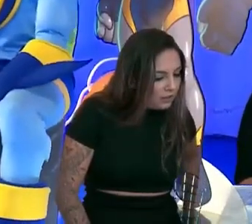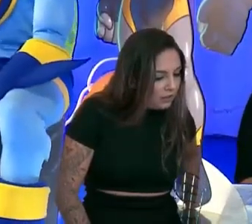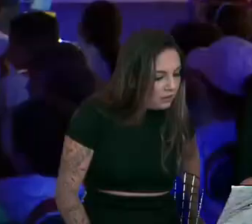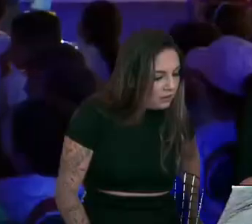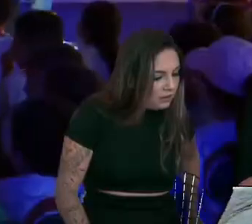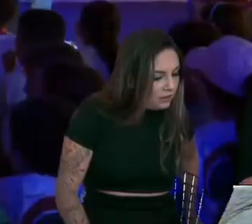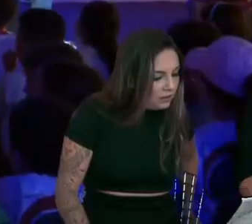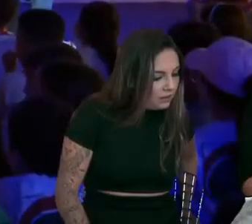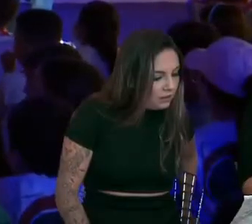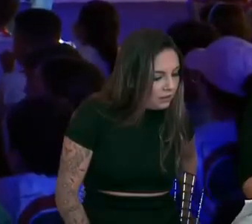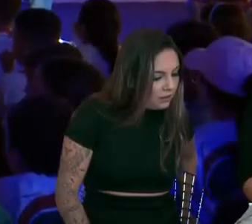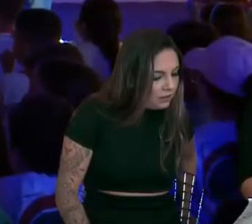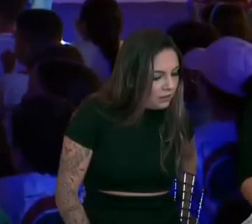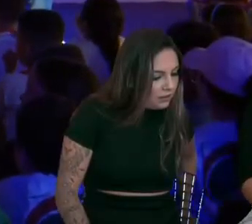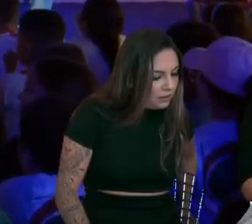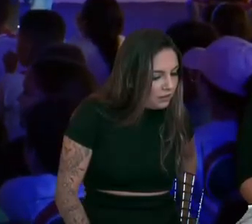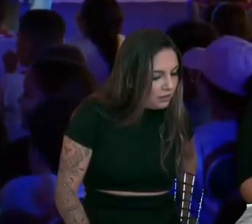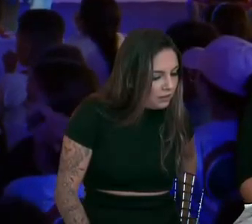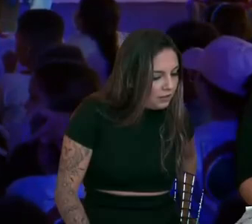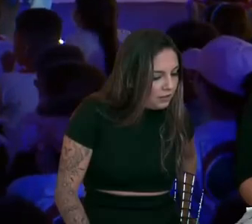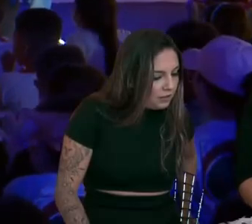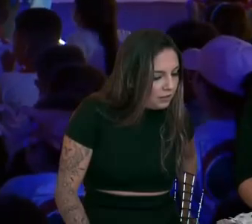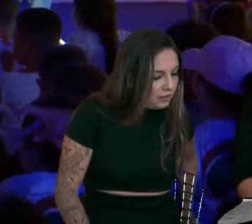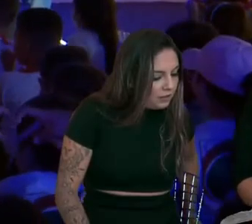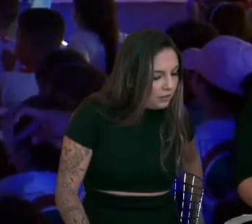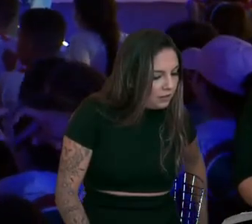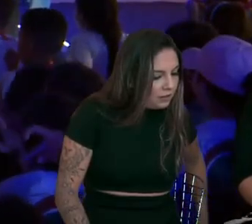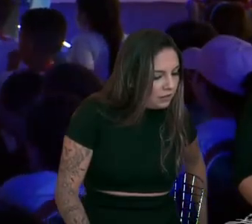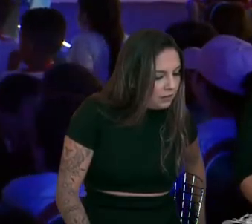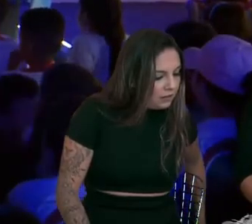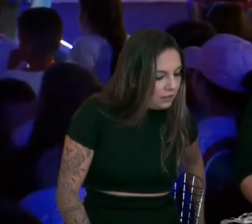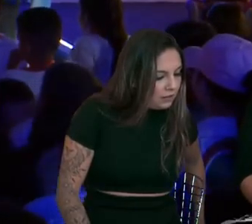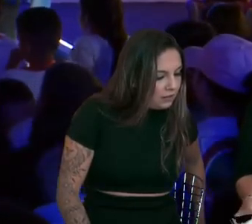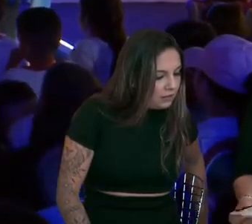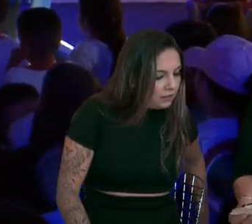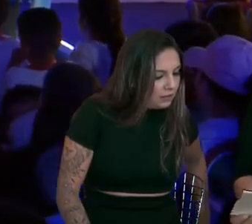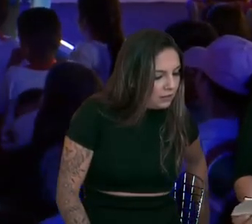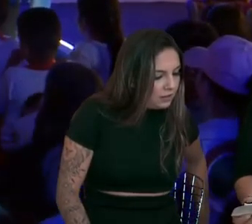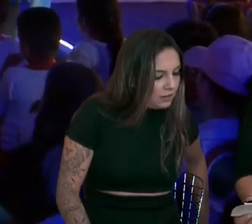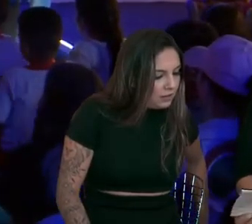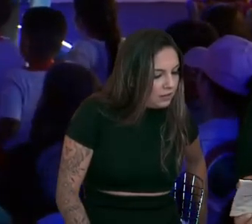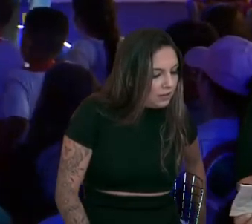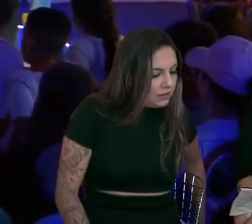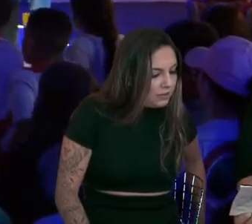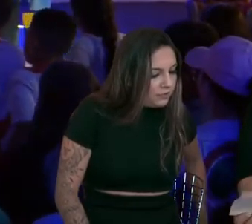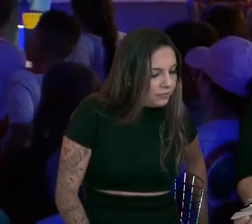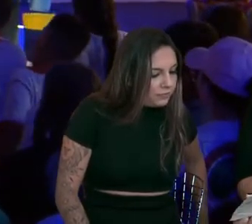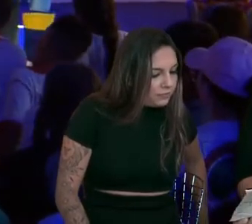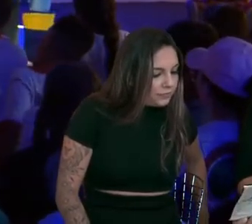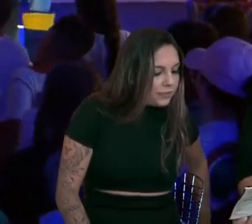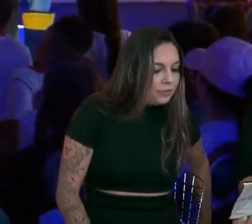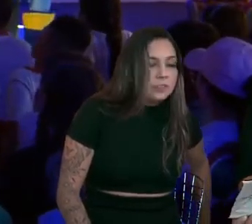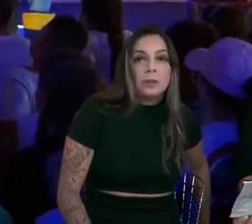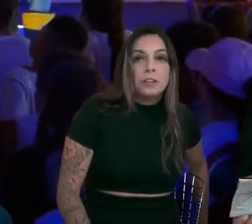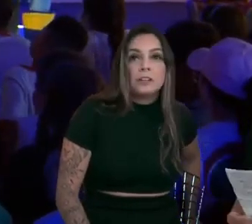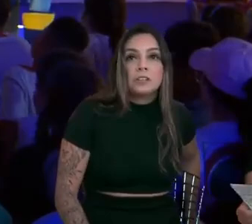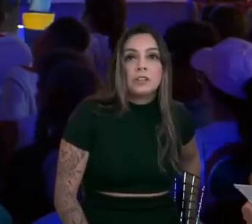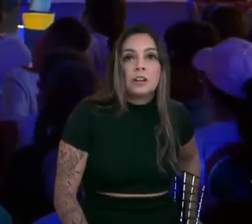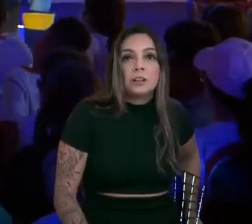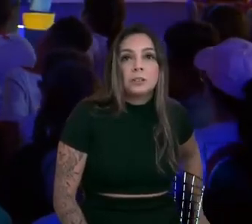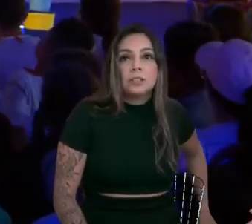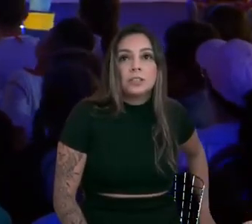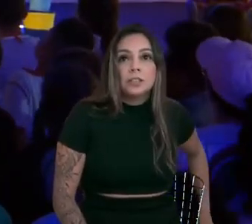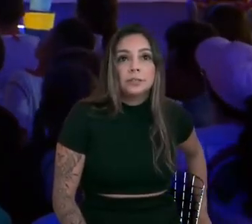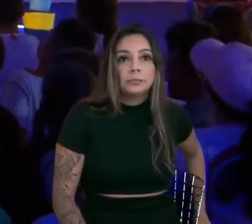O adulto tem que esperar 2 horas, tá bom? Por quê, turminha? Por que que o adulto tem que